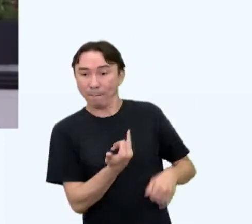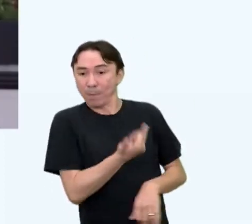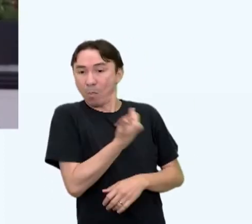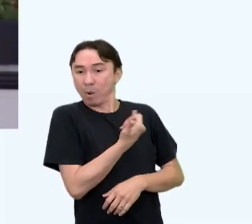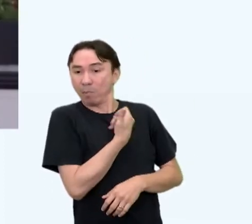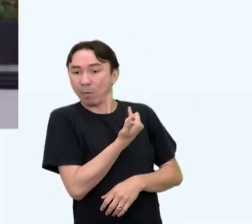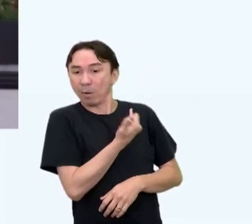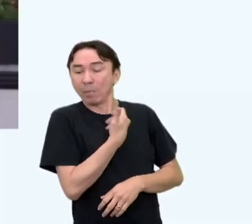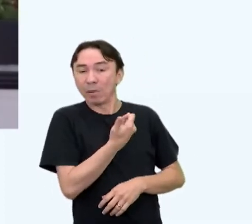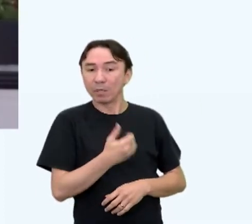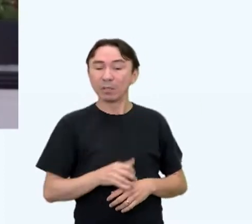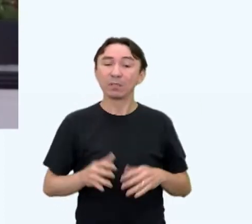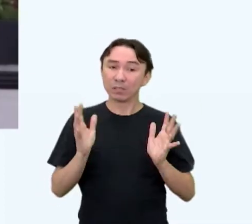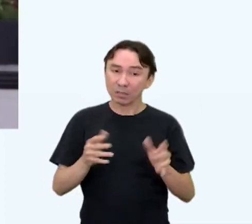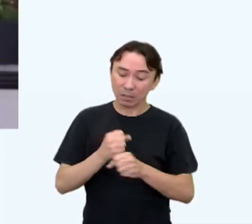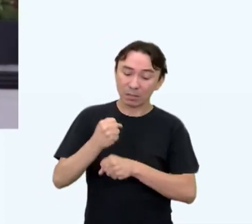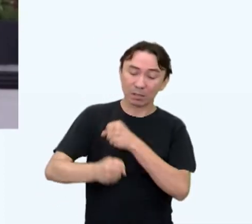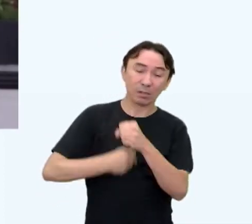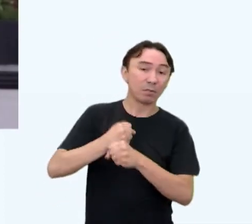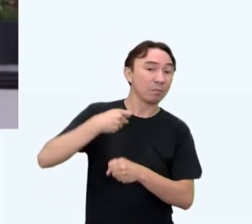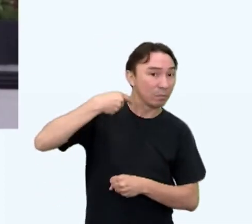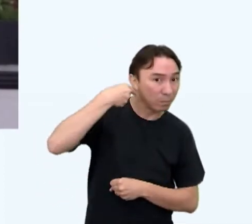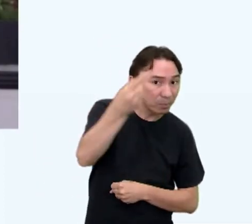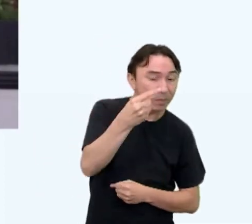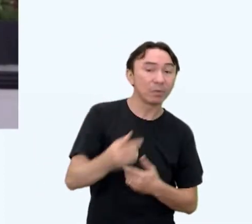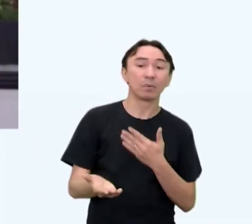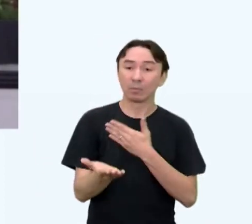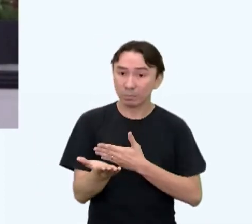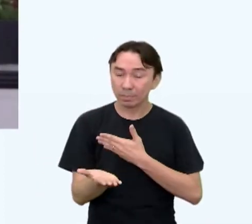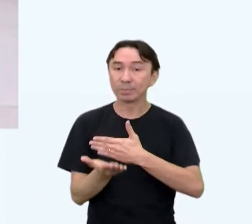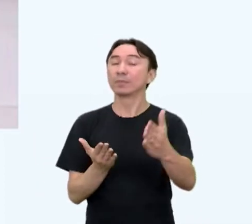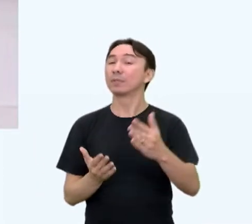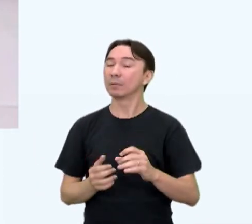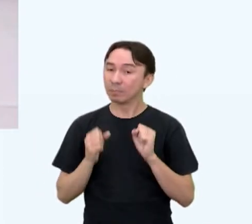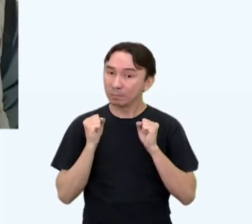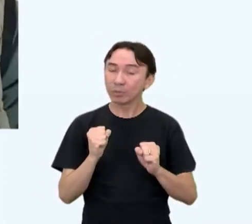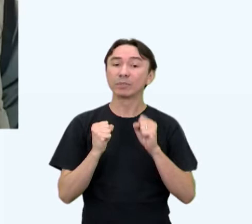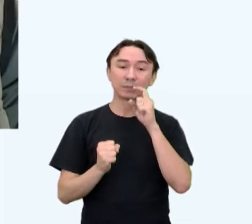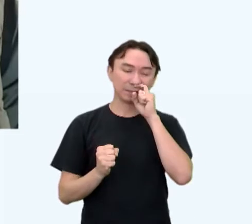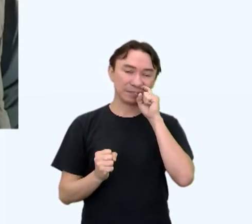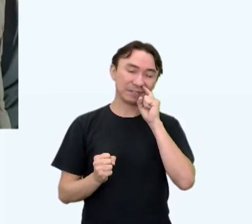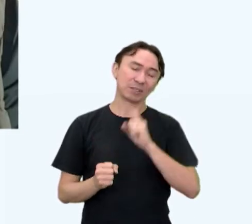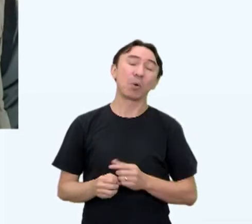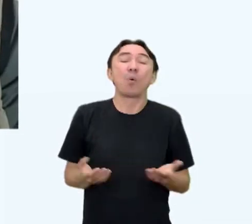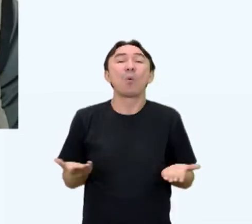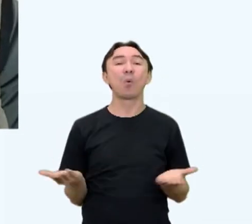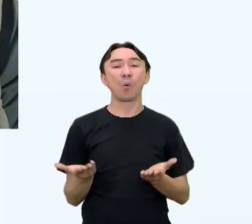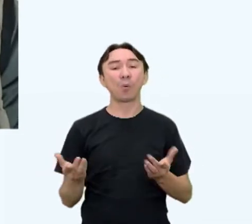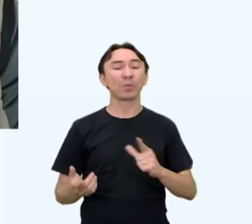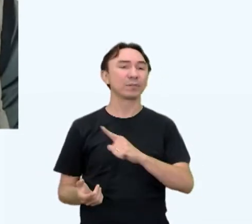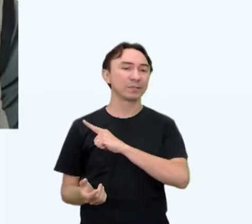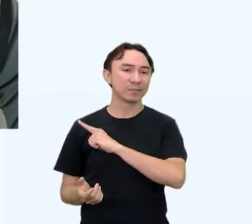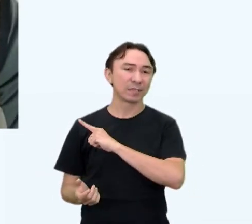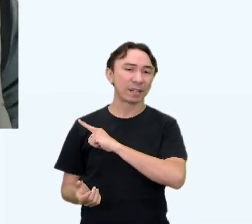devem começar no próximo ano. Existem hoje iniciativas, né,